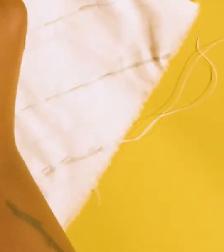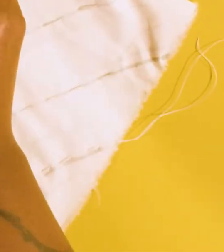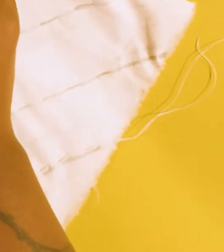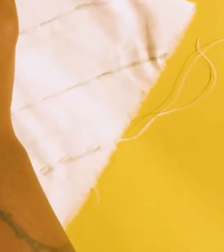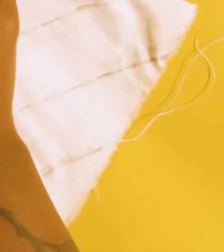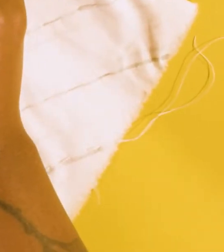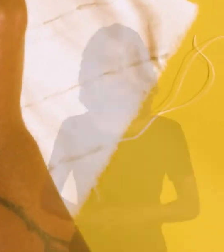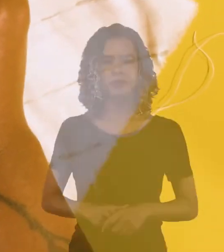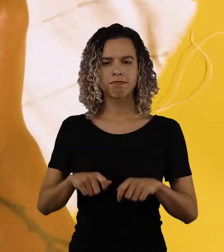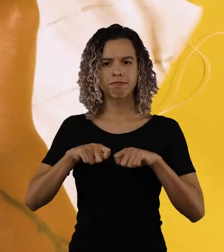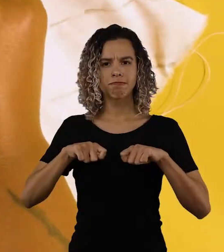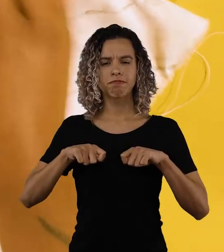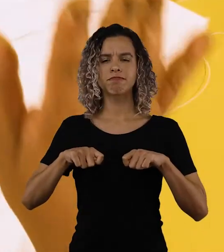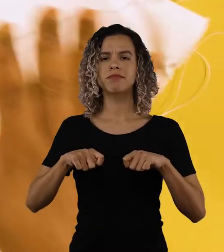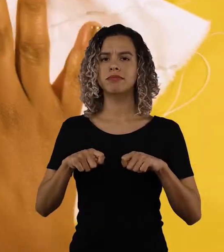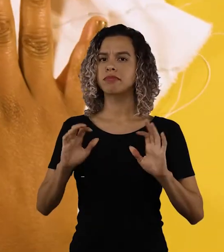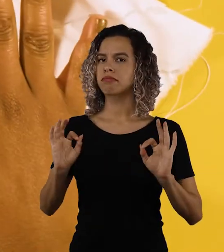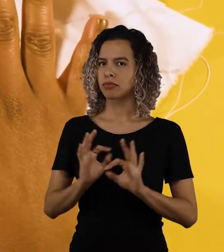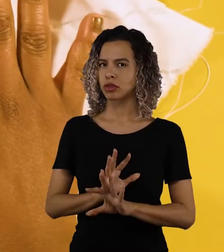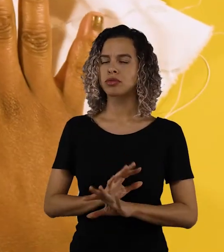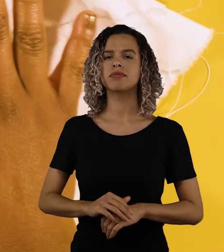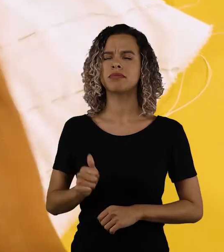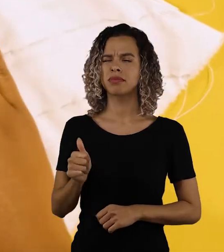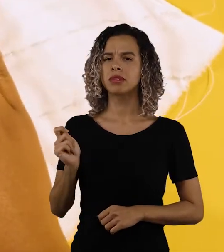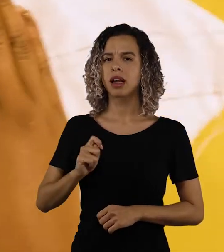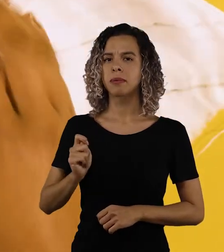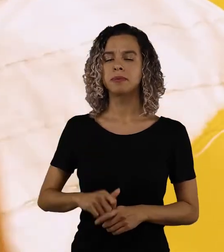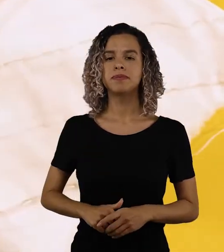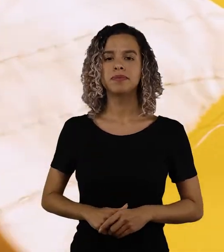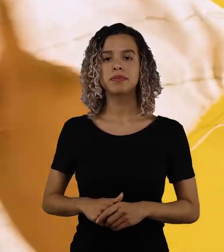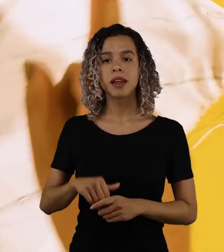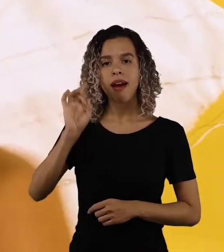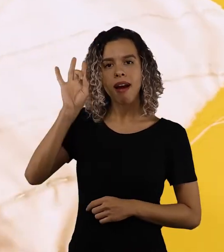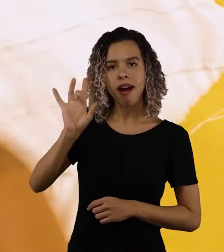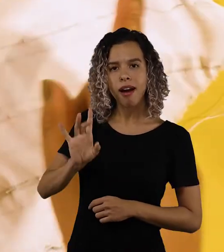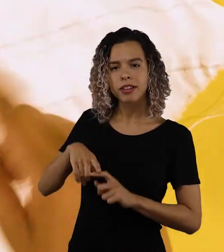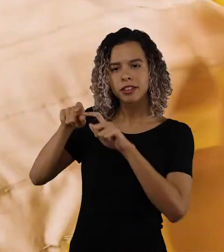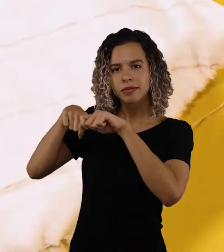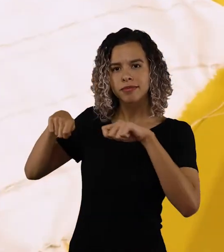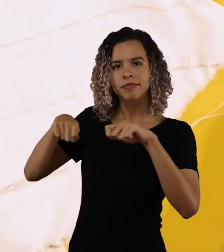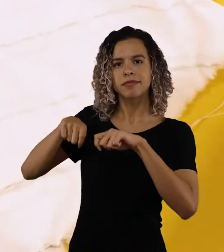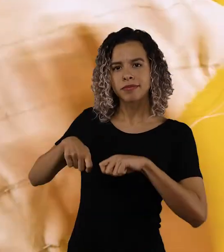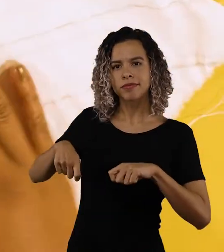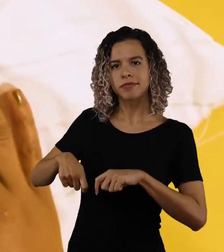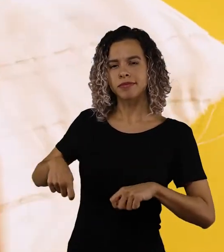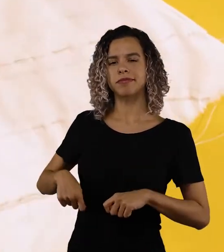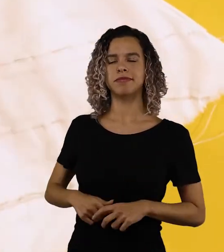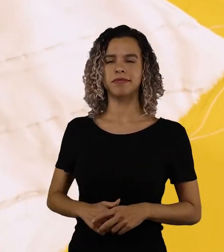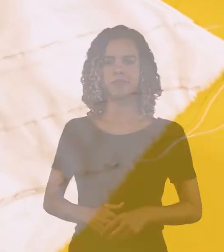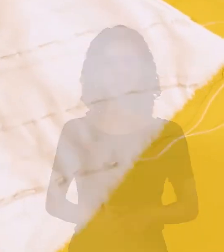duas e amarra. Isso é o suficiente. E eu vou fazer isso em todo o